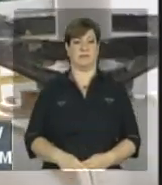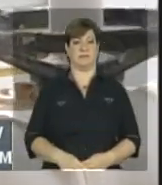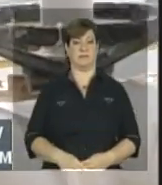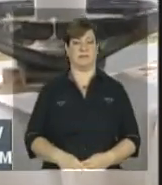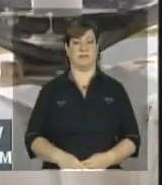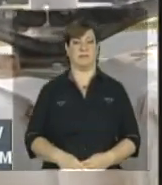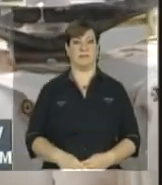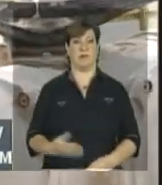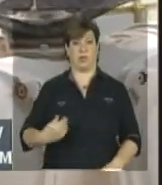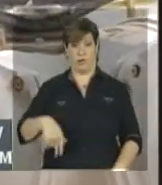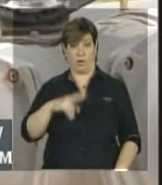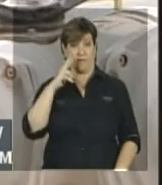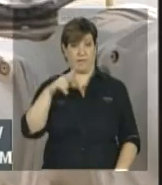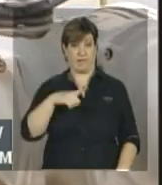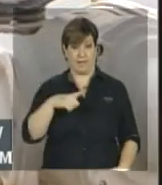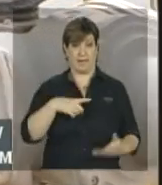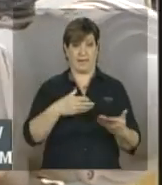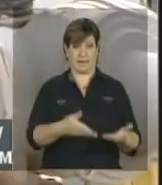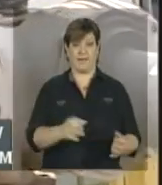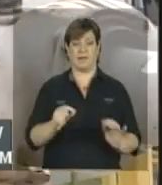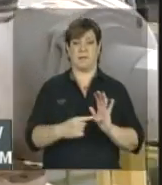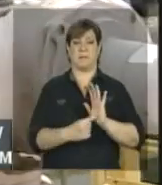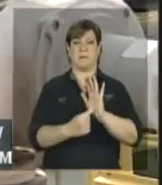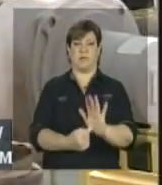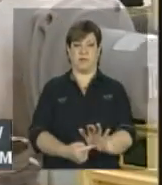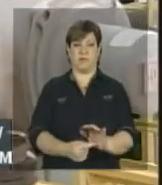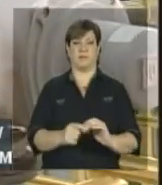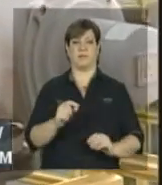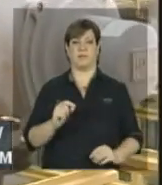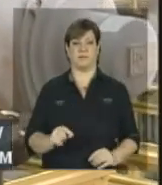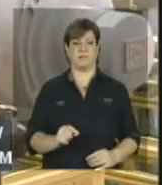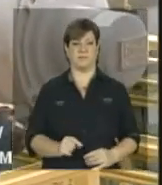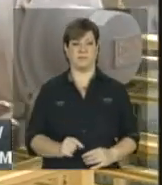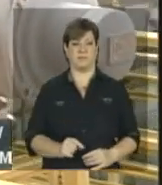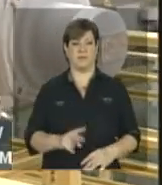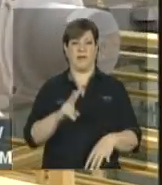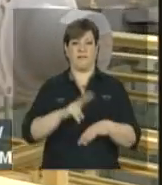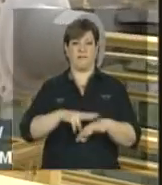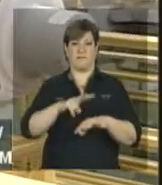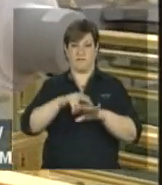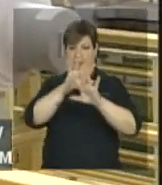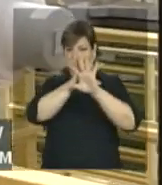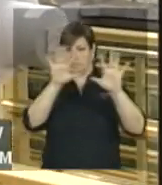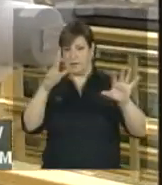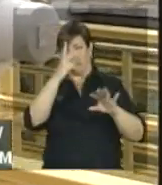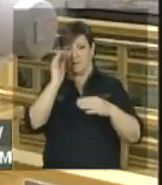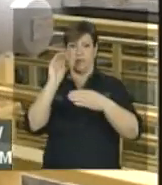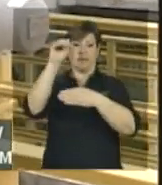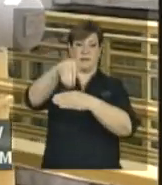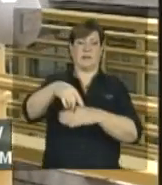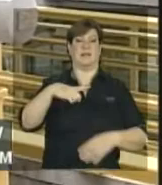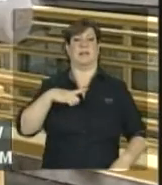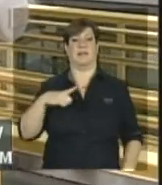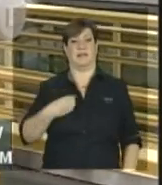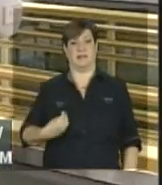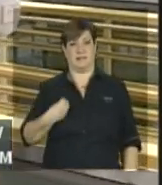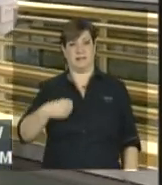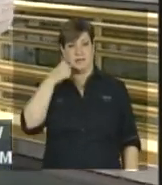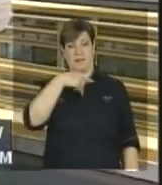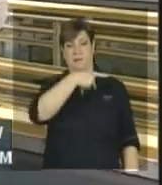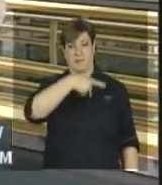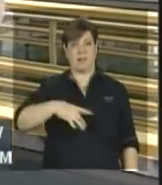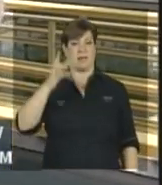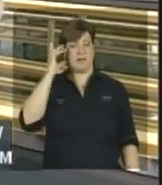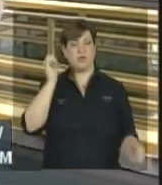Nós vemos aí a imagem através do vidro da sala de comando. da